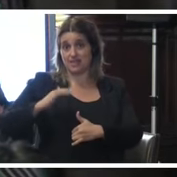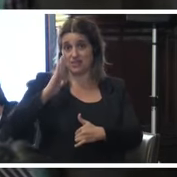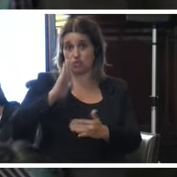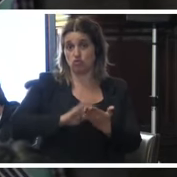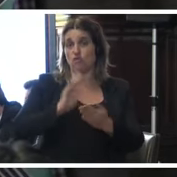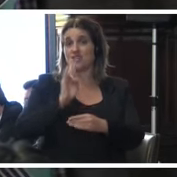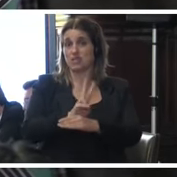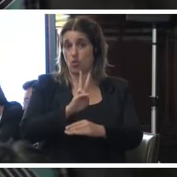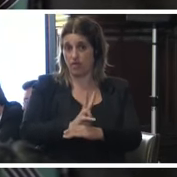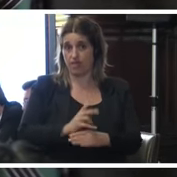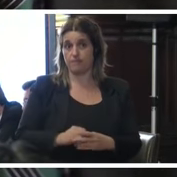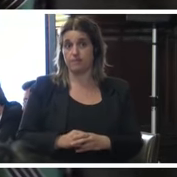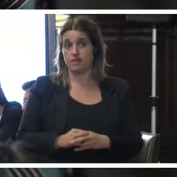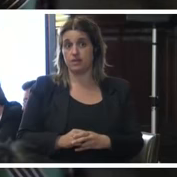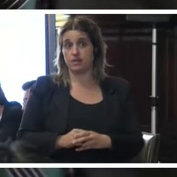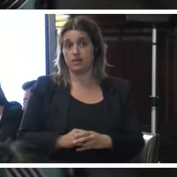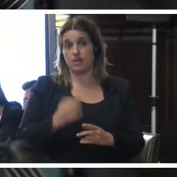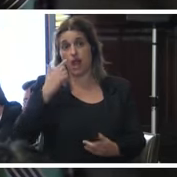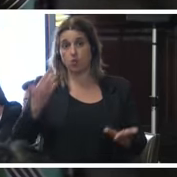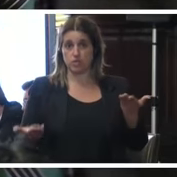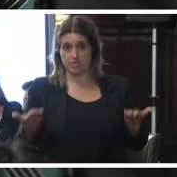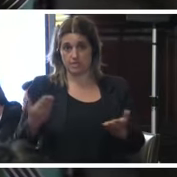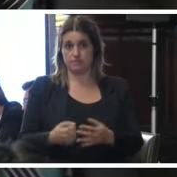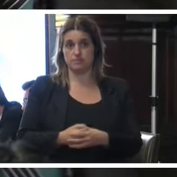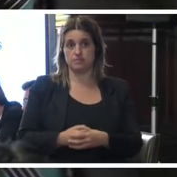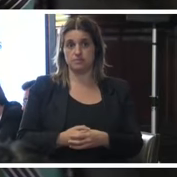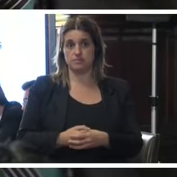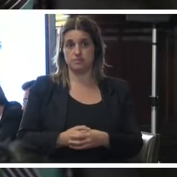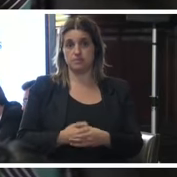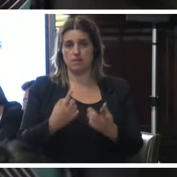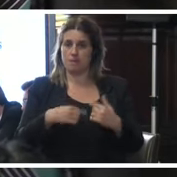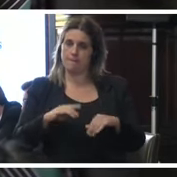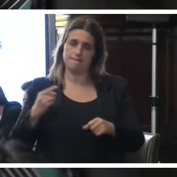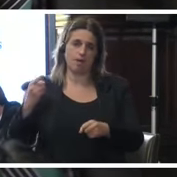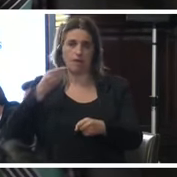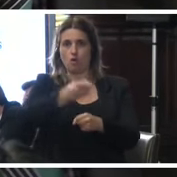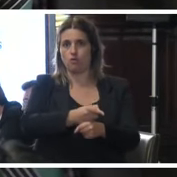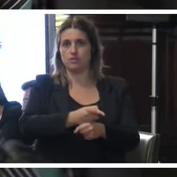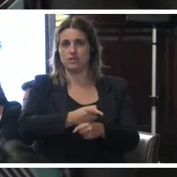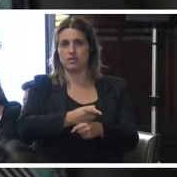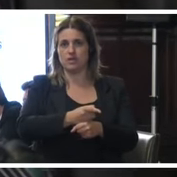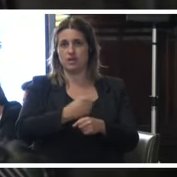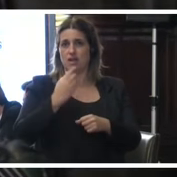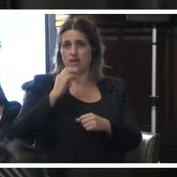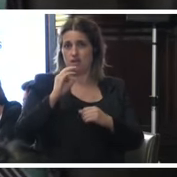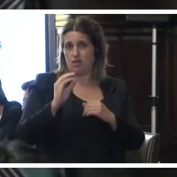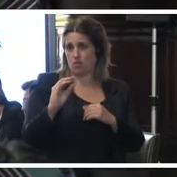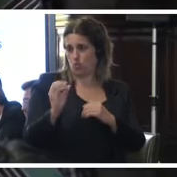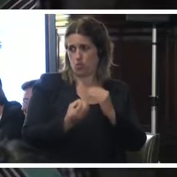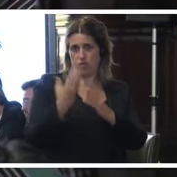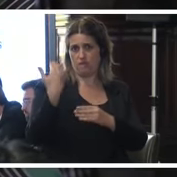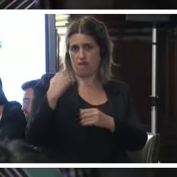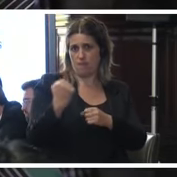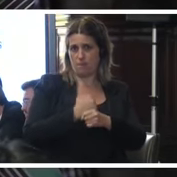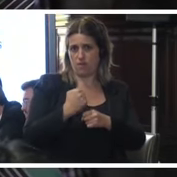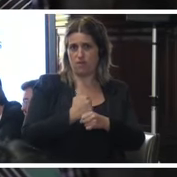tanto, requer manifestação de repúdio à recém-aprovada lei que transfere a competência de julgar crimes praticados por militares contra civis